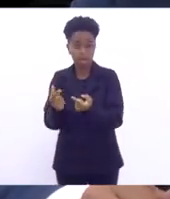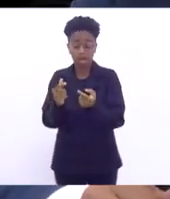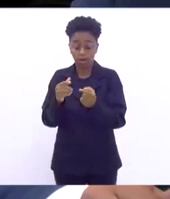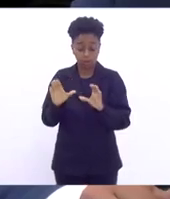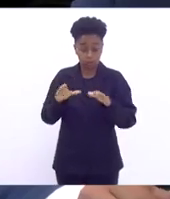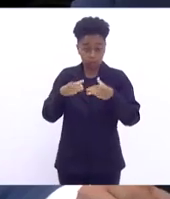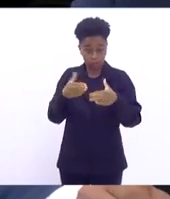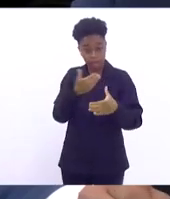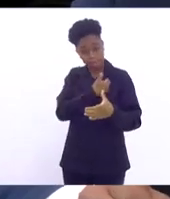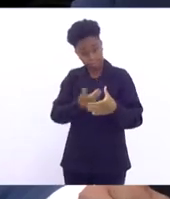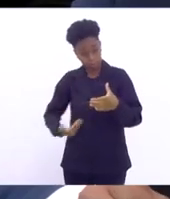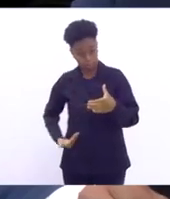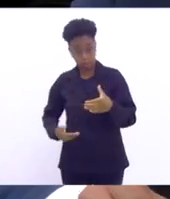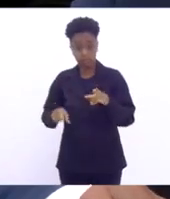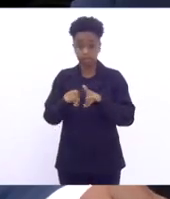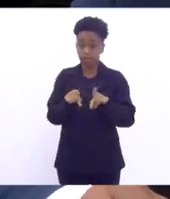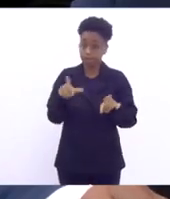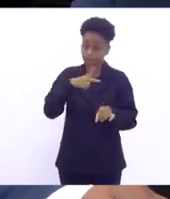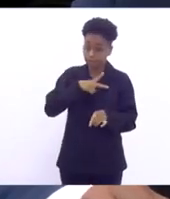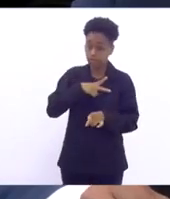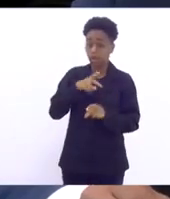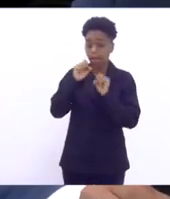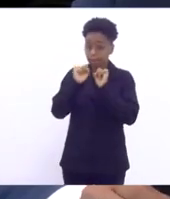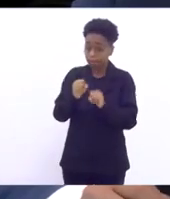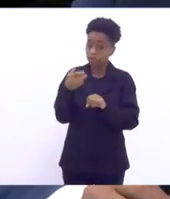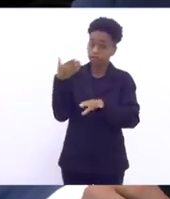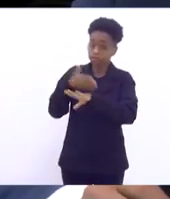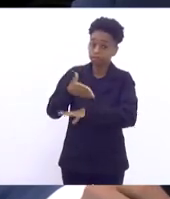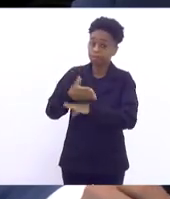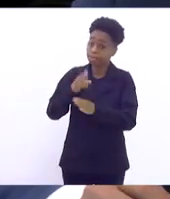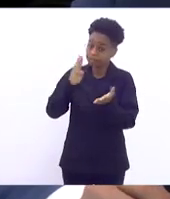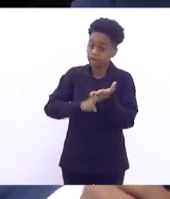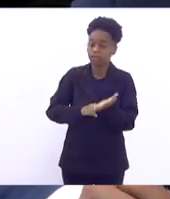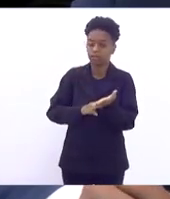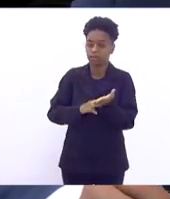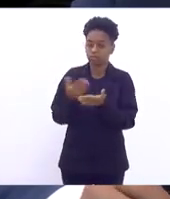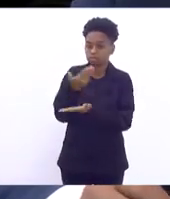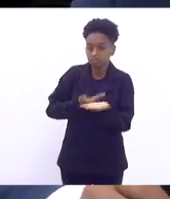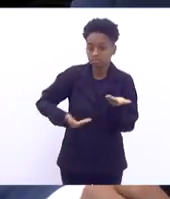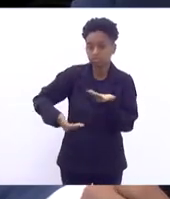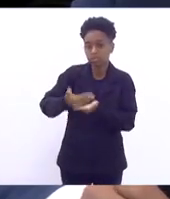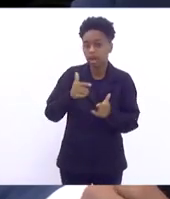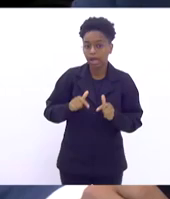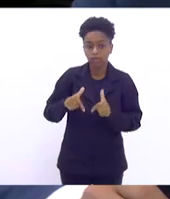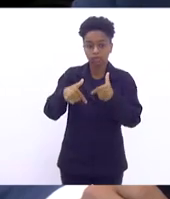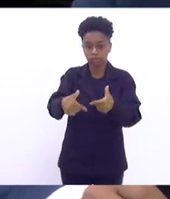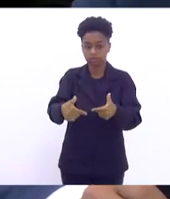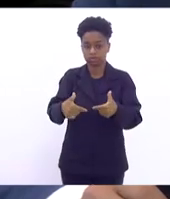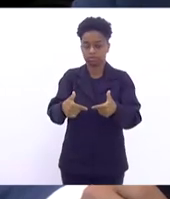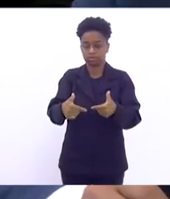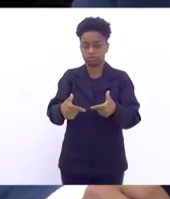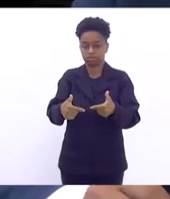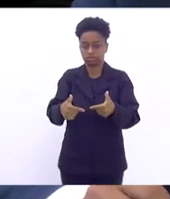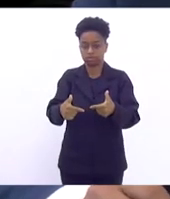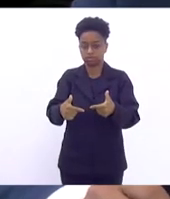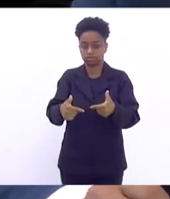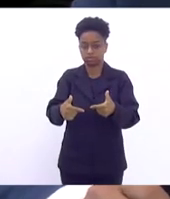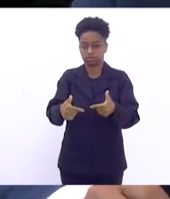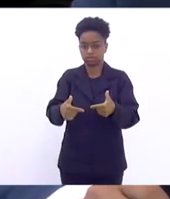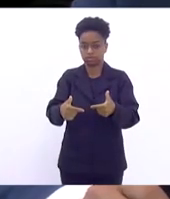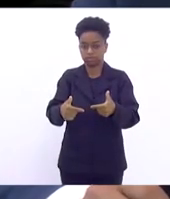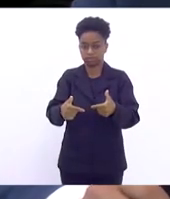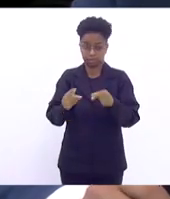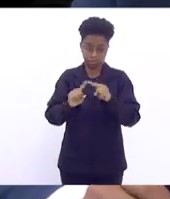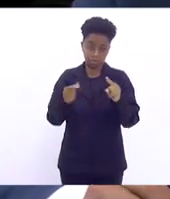públicas e privadas podem participar como membros envolvidos na atuação na frente parlamentar agora